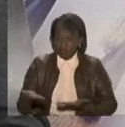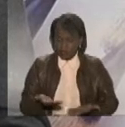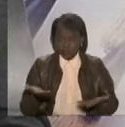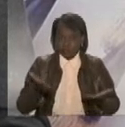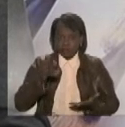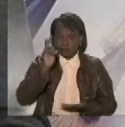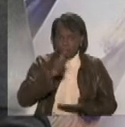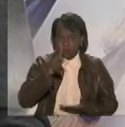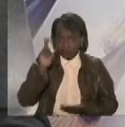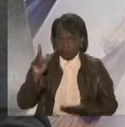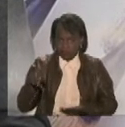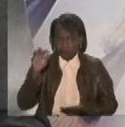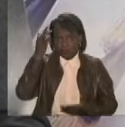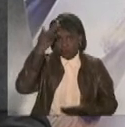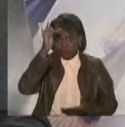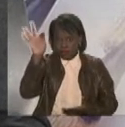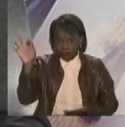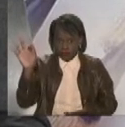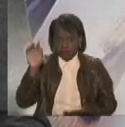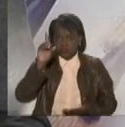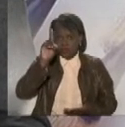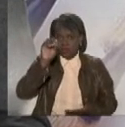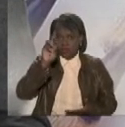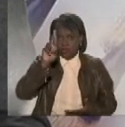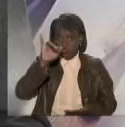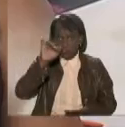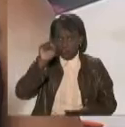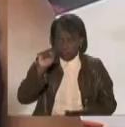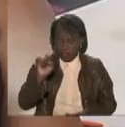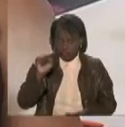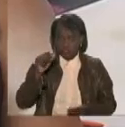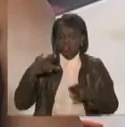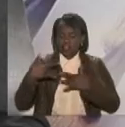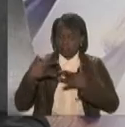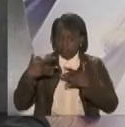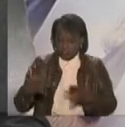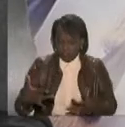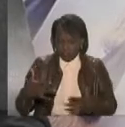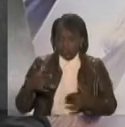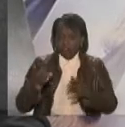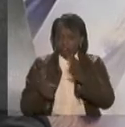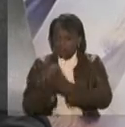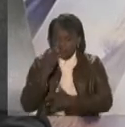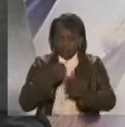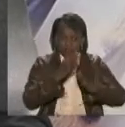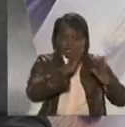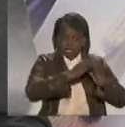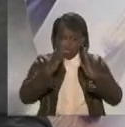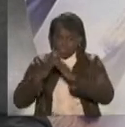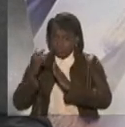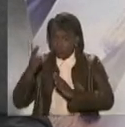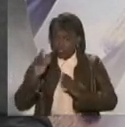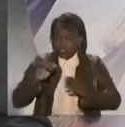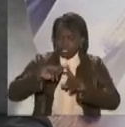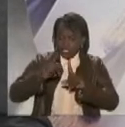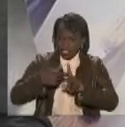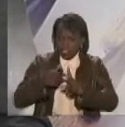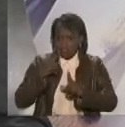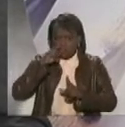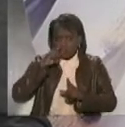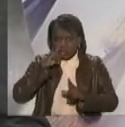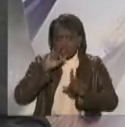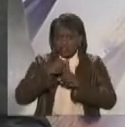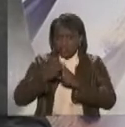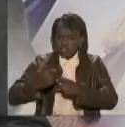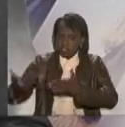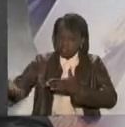Minhas convidadas são a professora de filosofia Doris Hipólito, voluntária, fundadora de 2 casas de acolhimento a gestantes